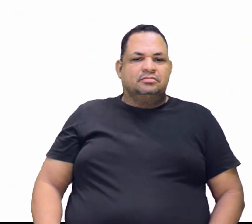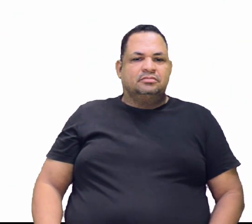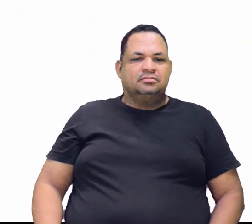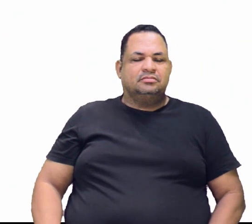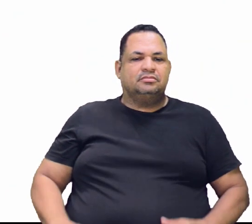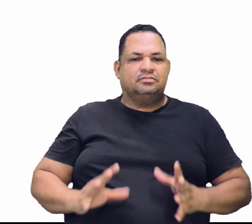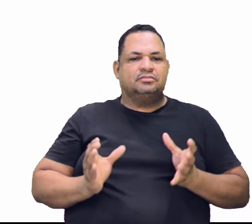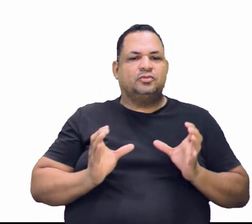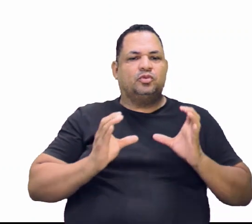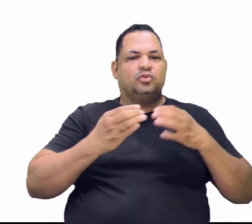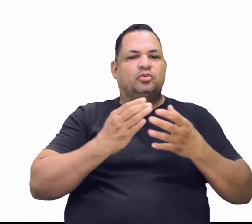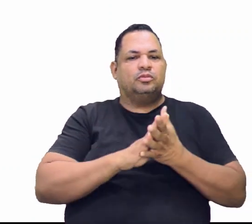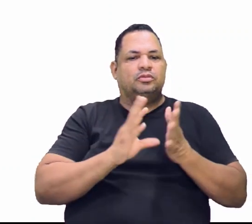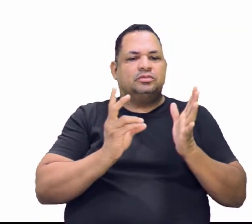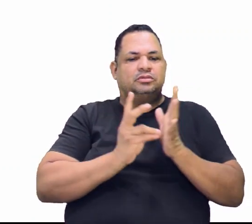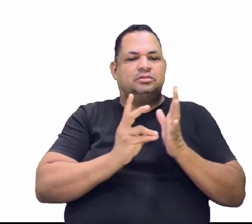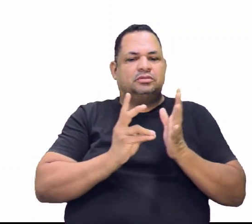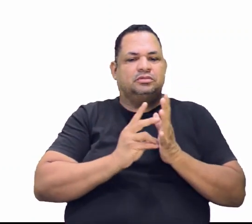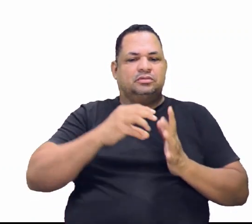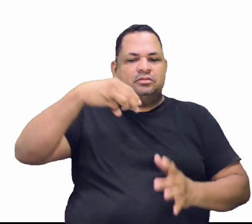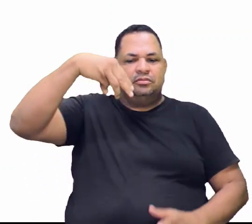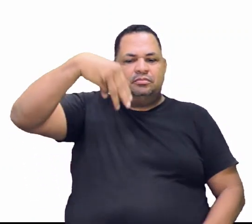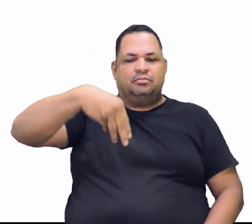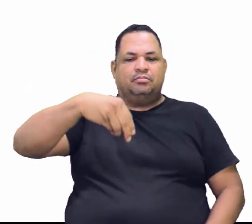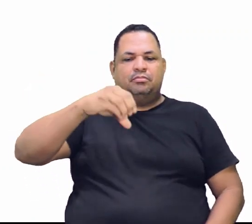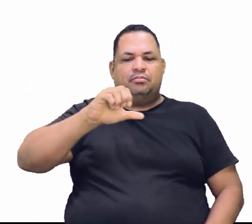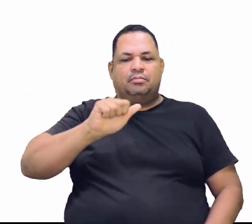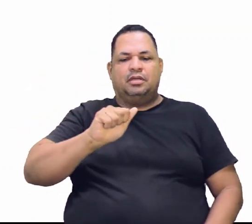dos índios Macurape.